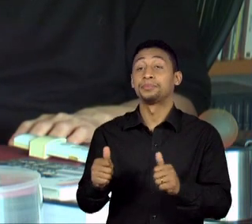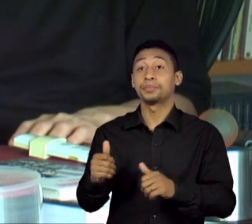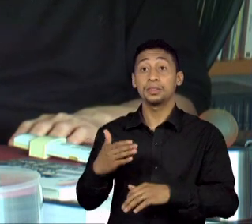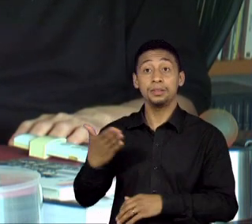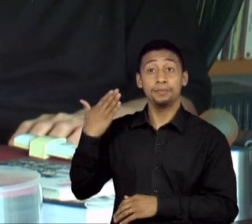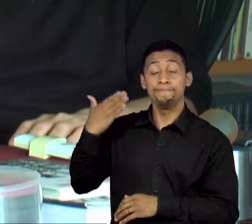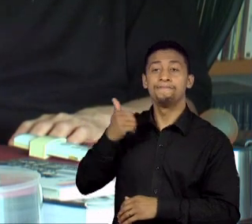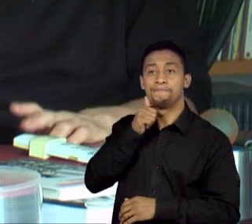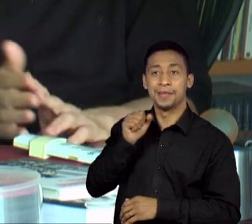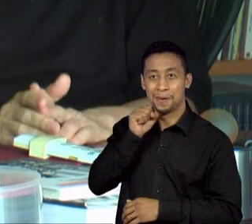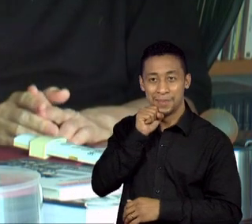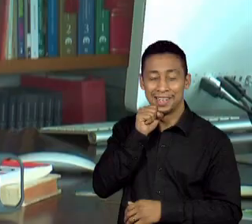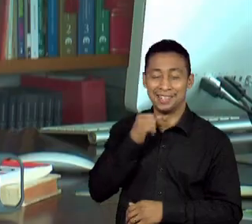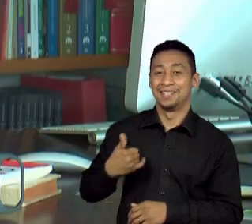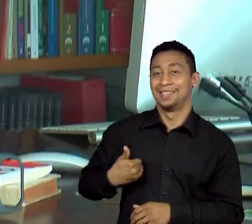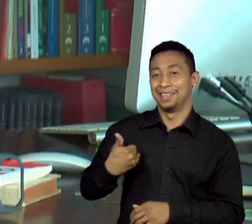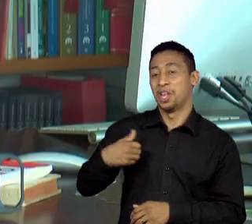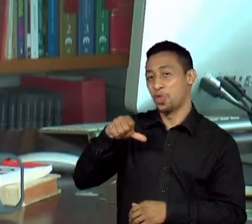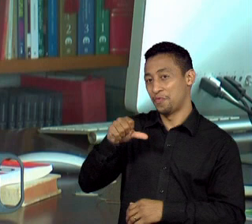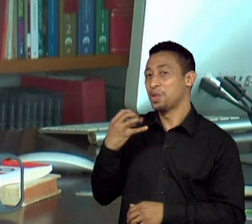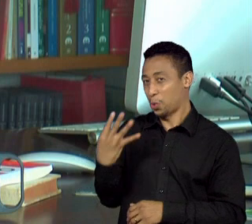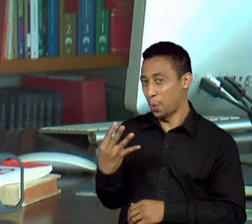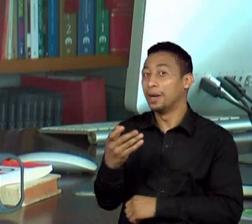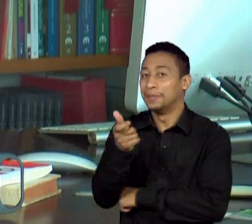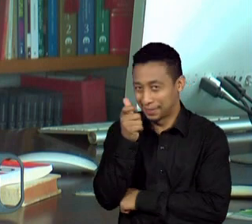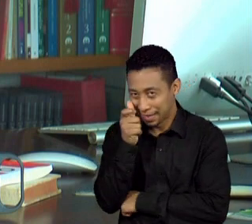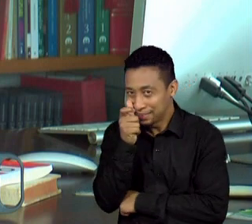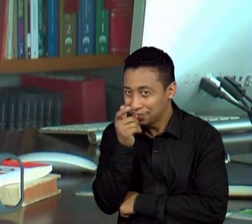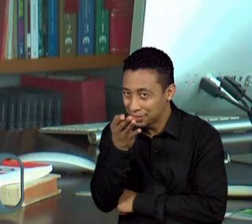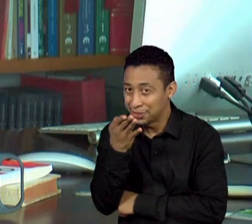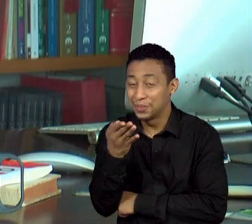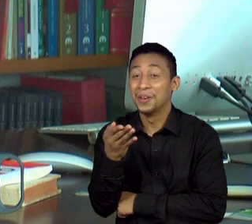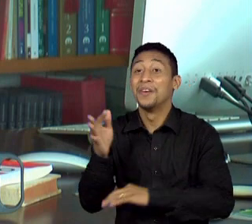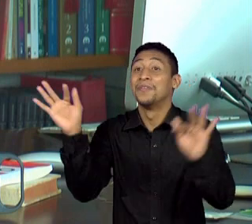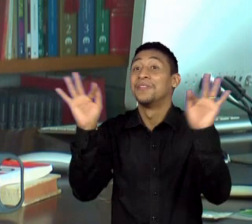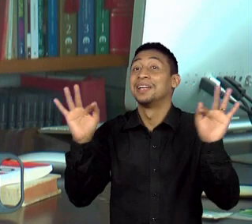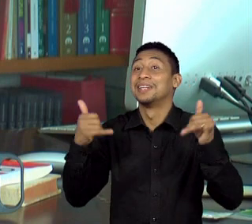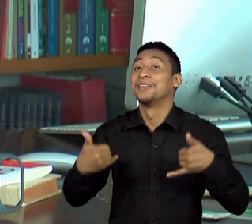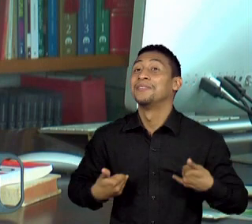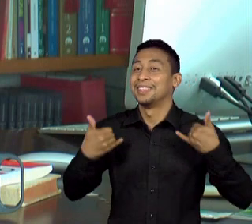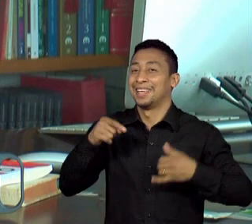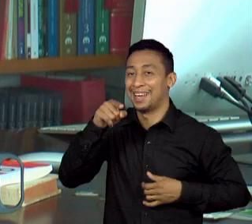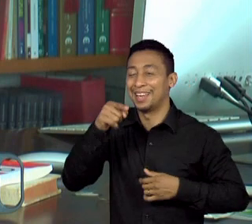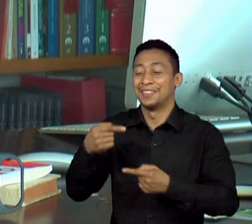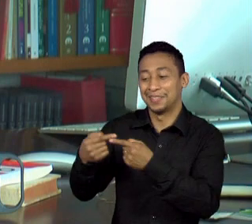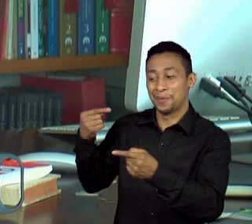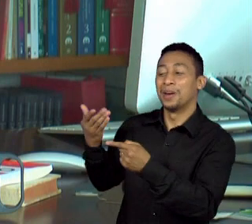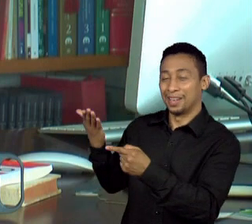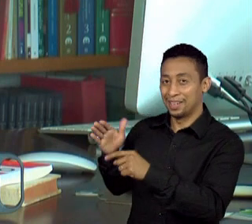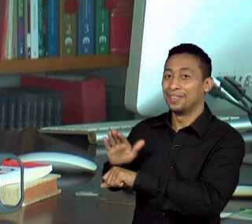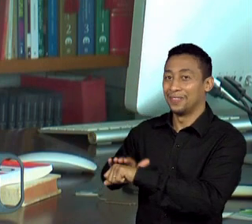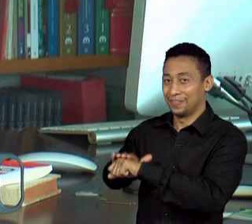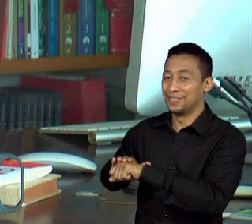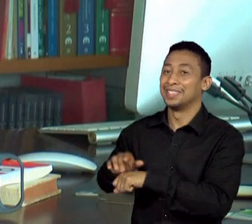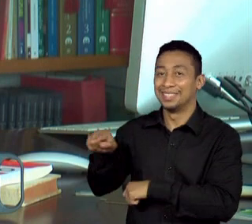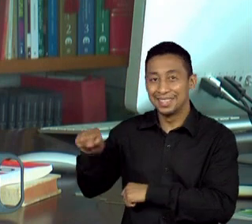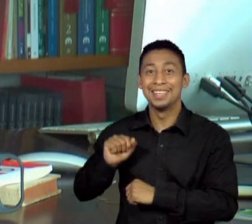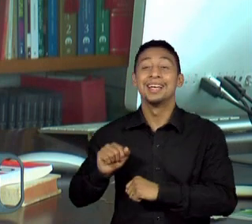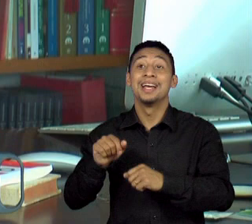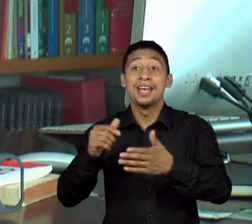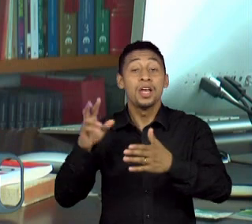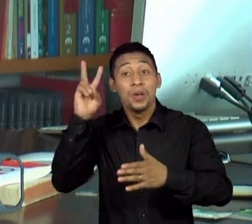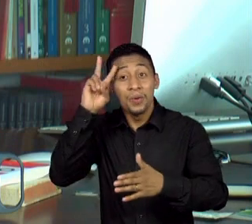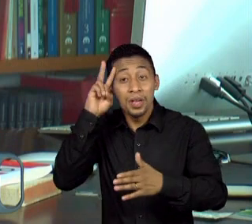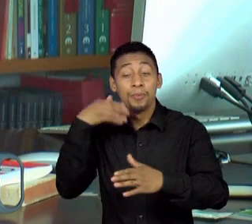tem 94 anos, está nos assistindo, feliz aniversário para ela essa semana. Eu me lembro quando eu cheguei na casa dela para almoçar e ela estava passando